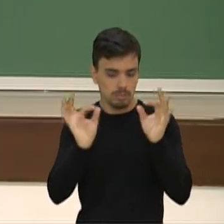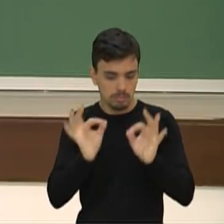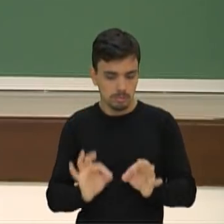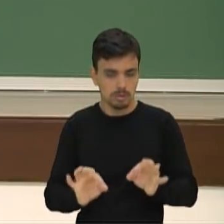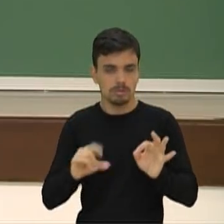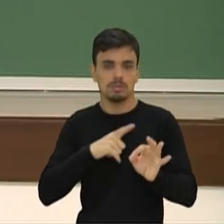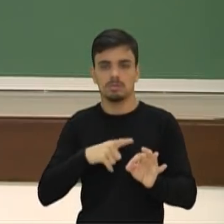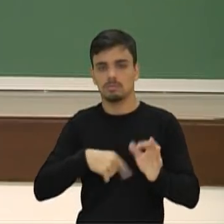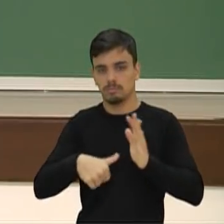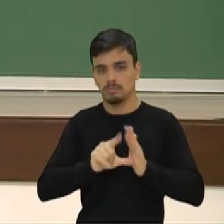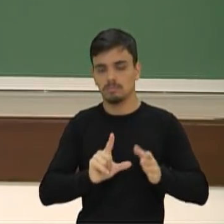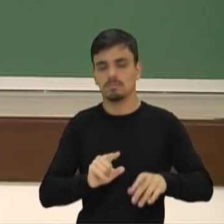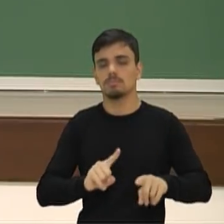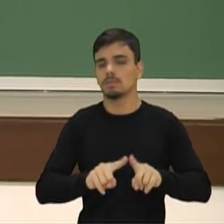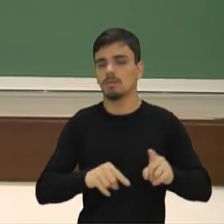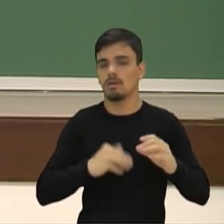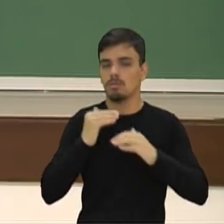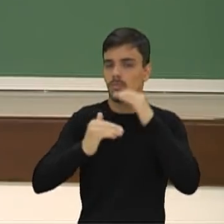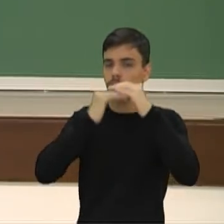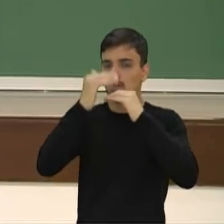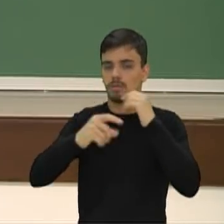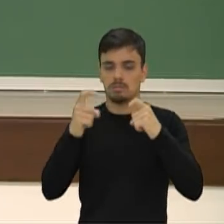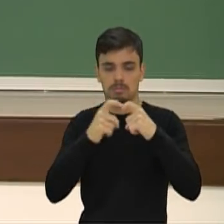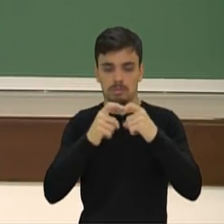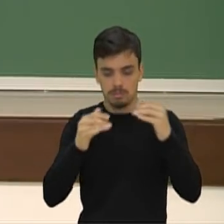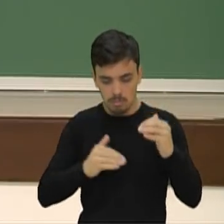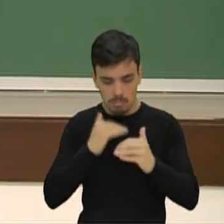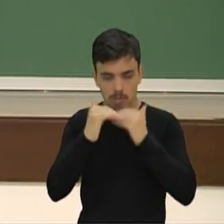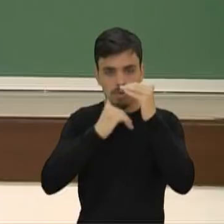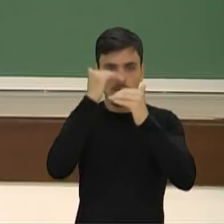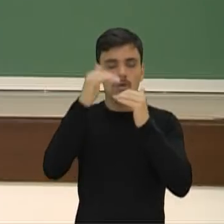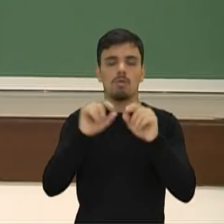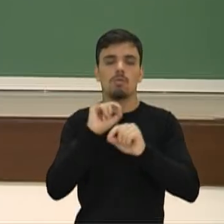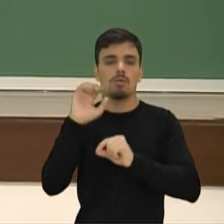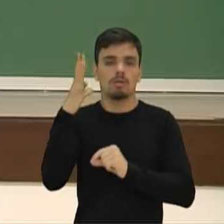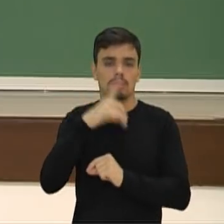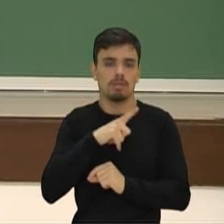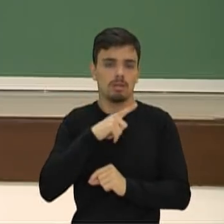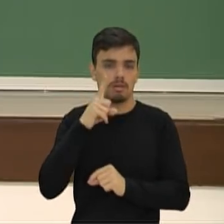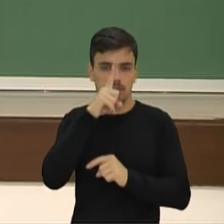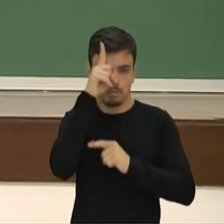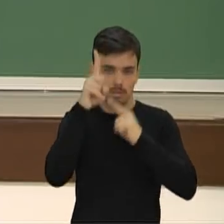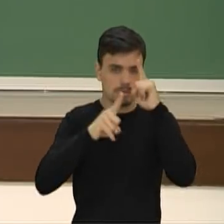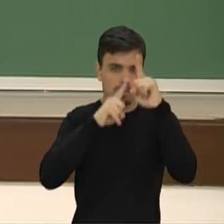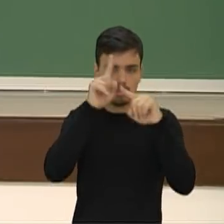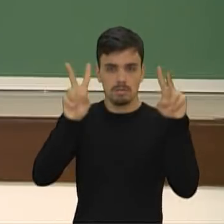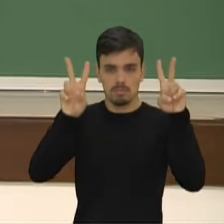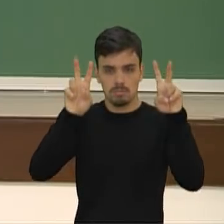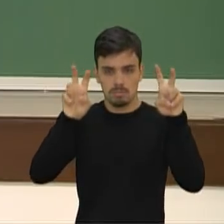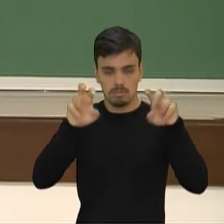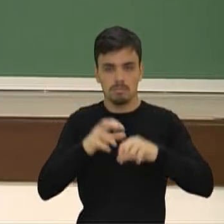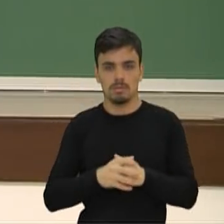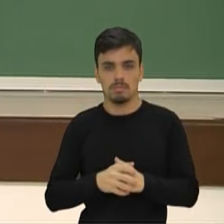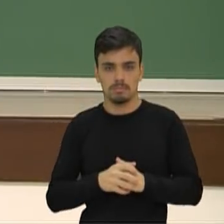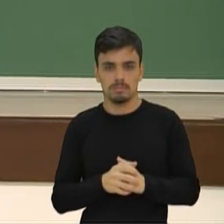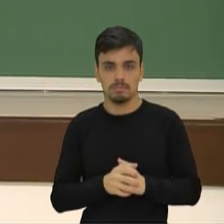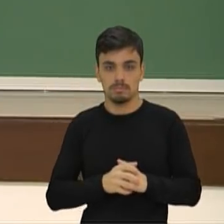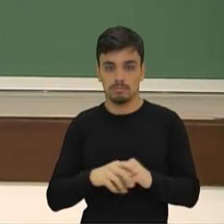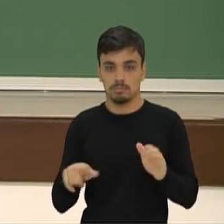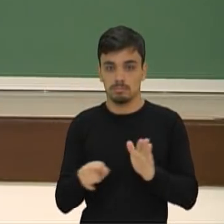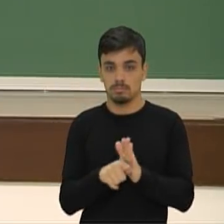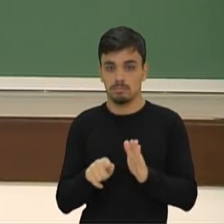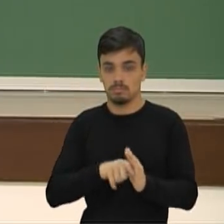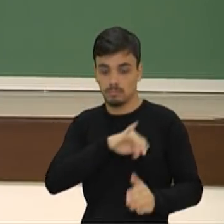Com a evolução do tempo, a medicina avançando, vamos então ali para a ideia que a gente vai ter do Império